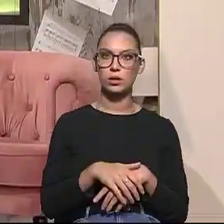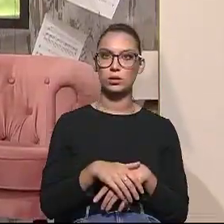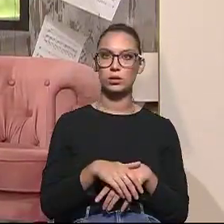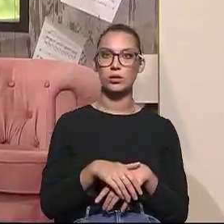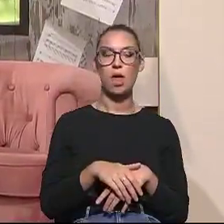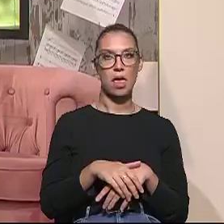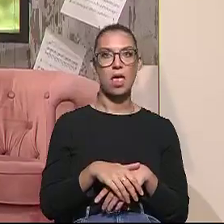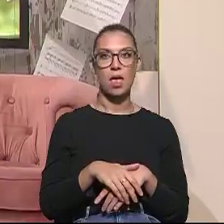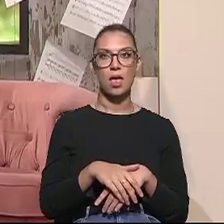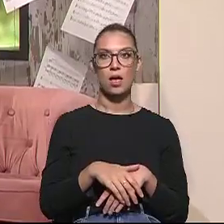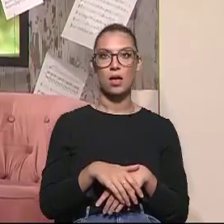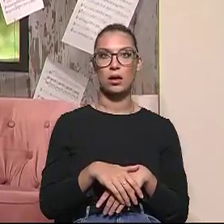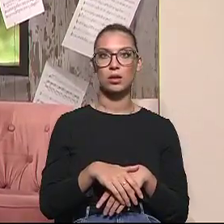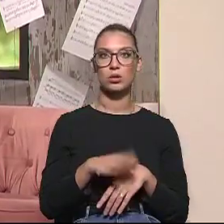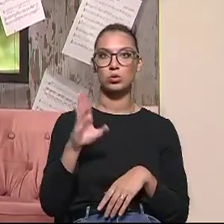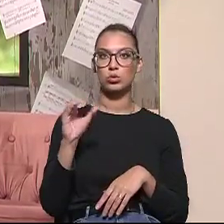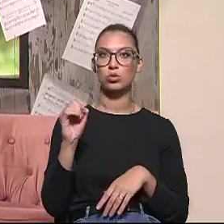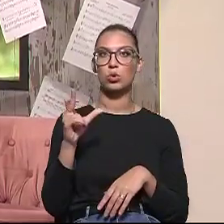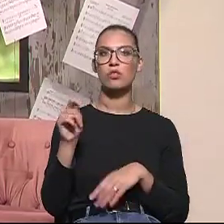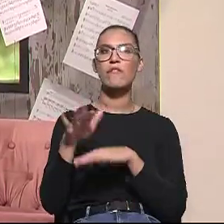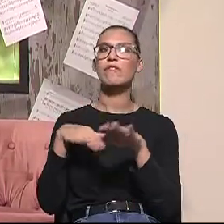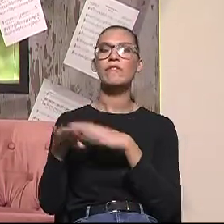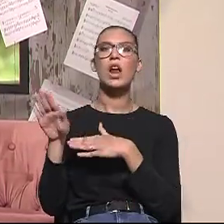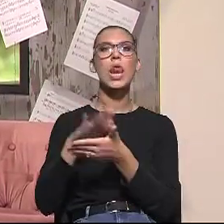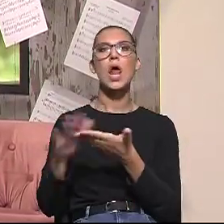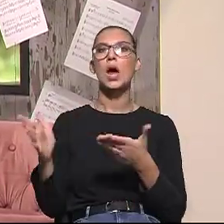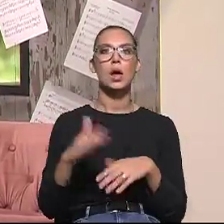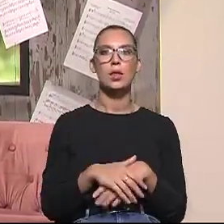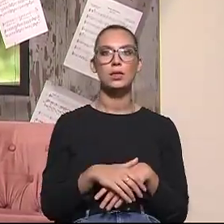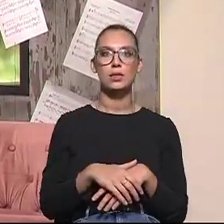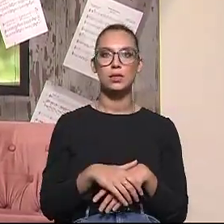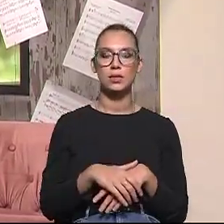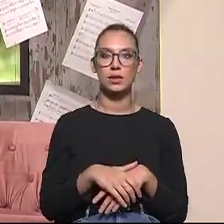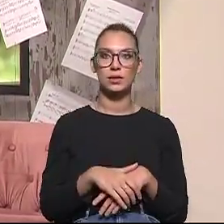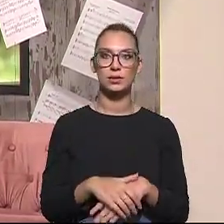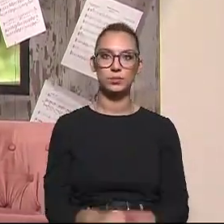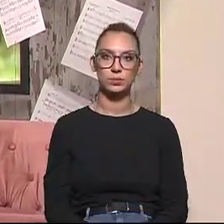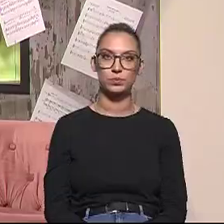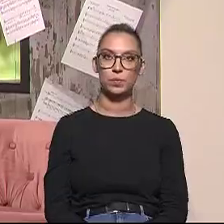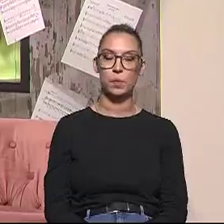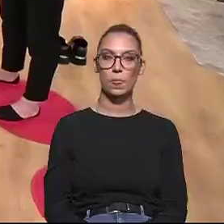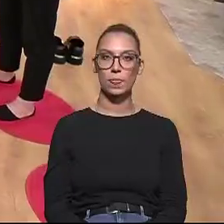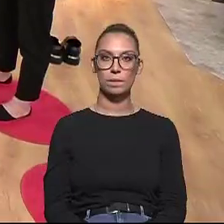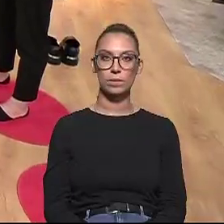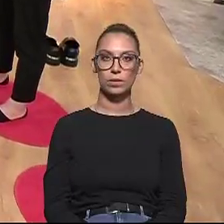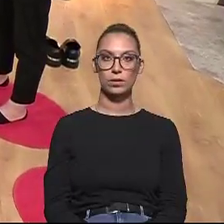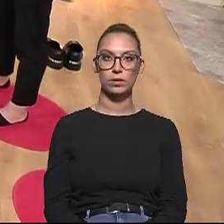é. Você não faz nada, Jorge. É como o vinho da França, tem que trabalhar, não é?